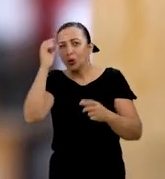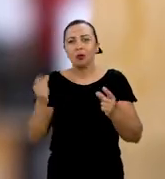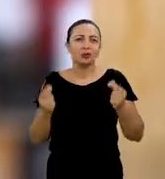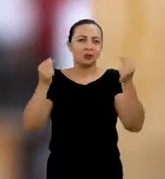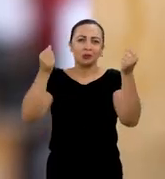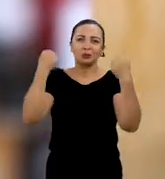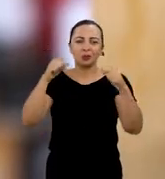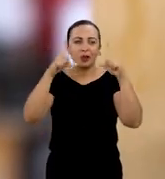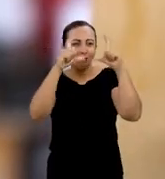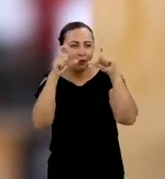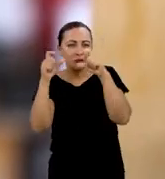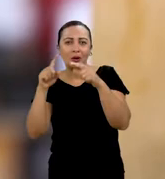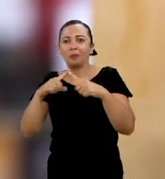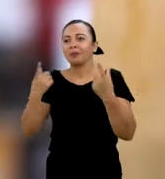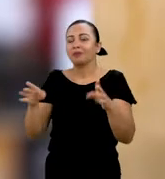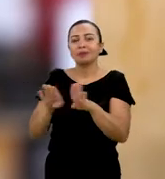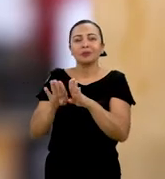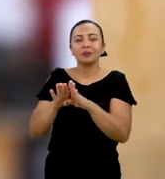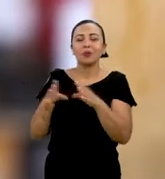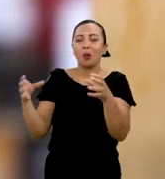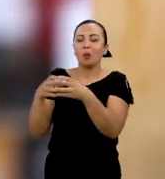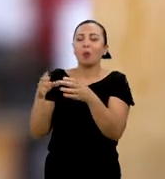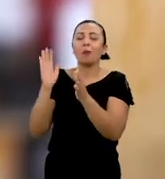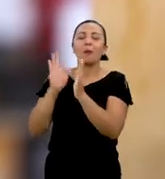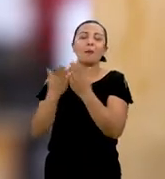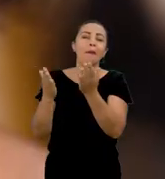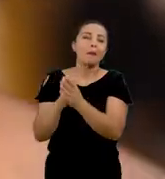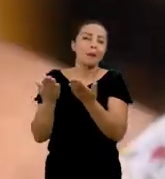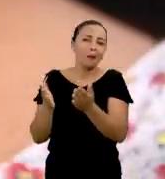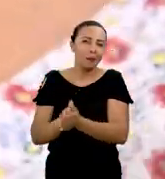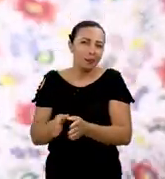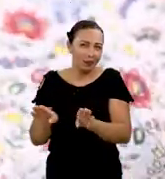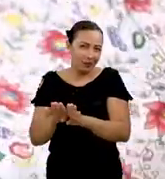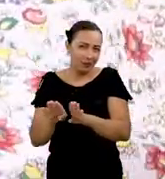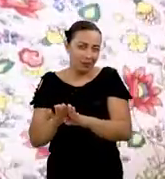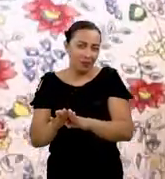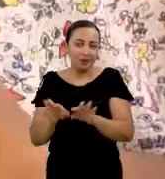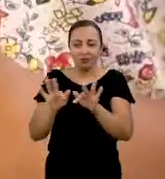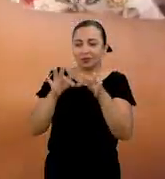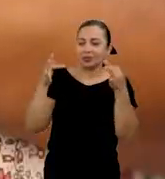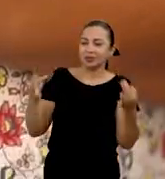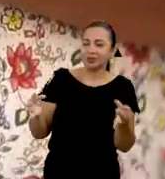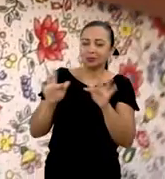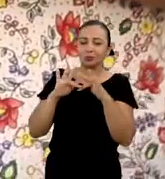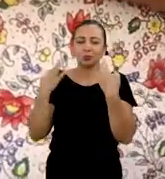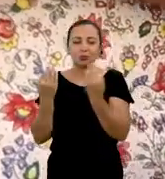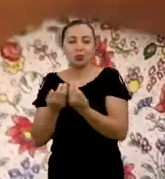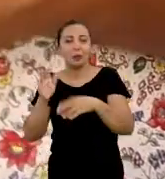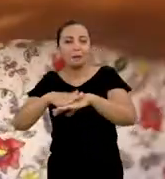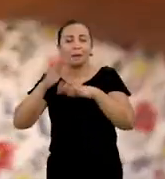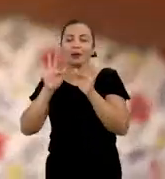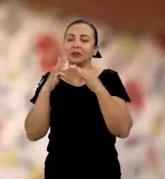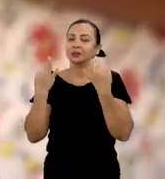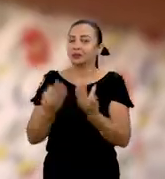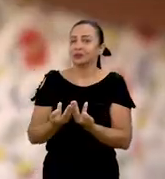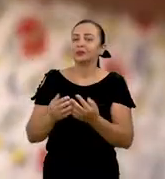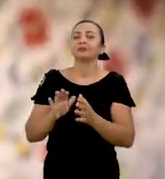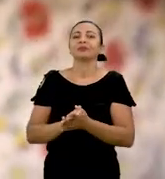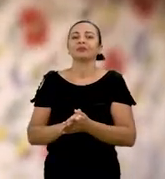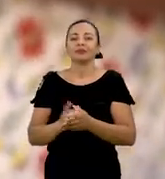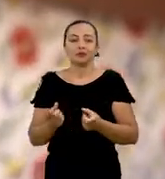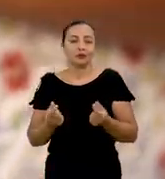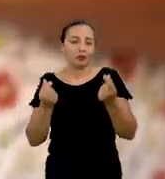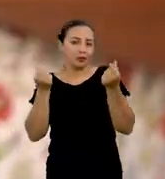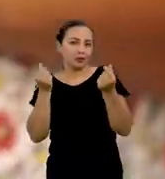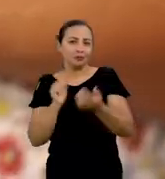elite poderia ser fotografada com as classes também é menos abastados né composição social entre